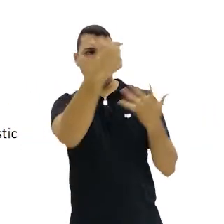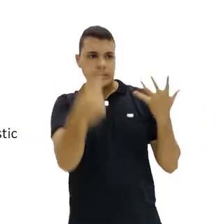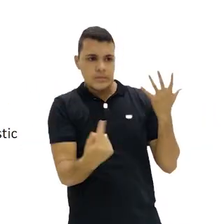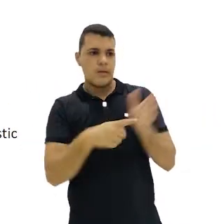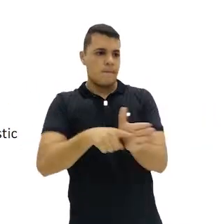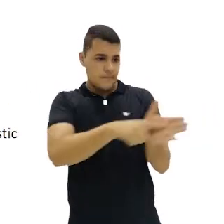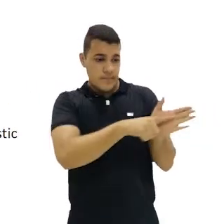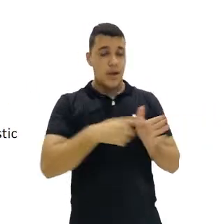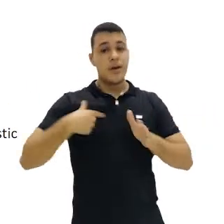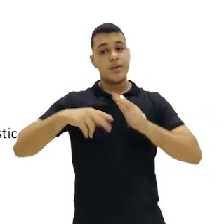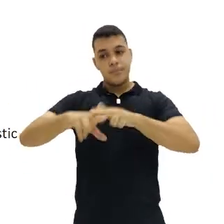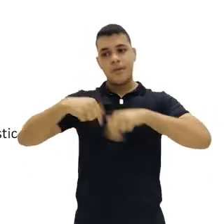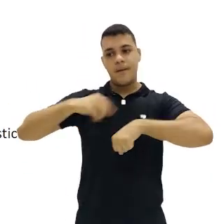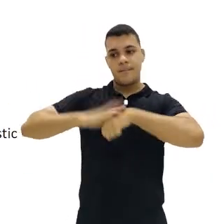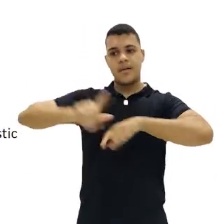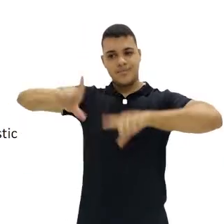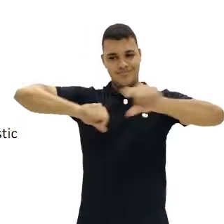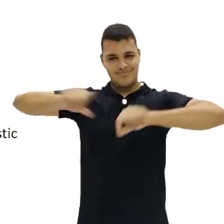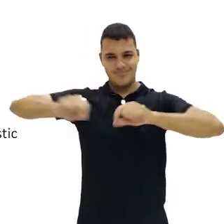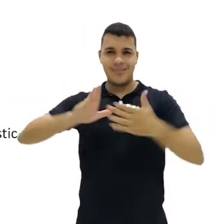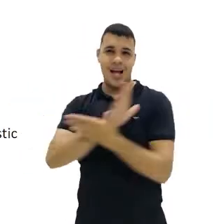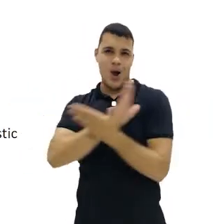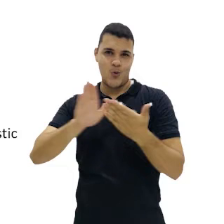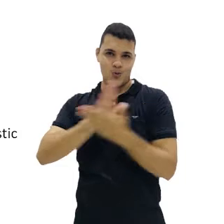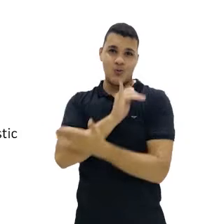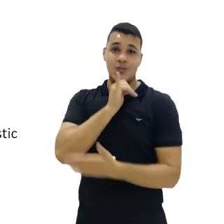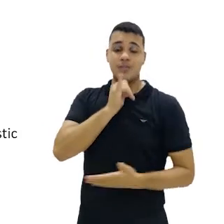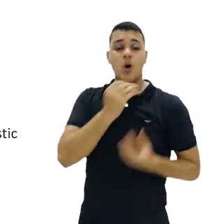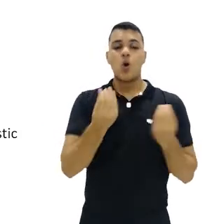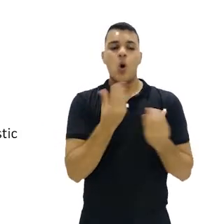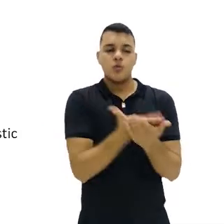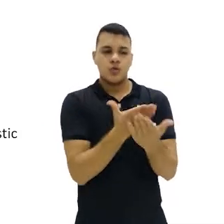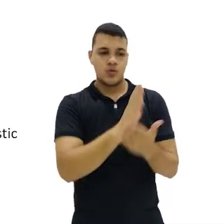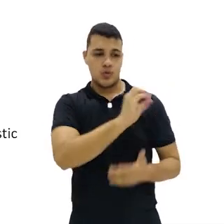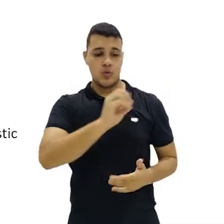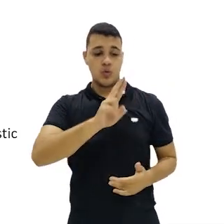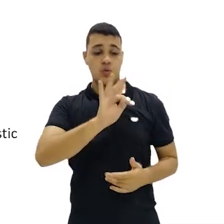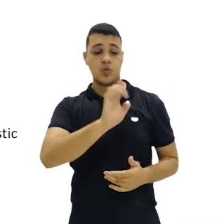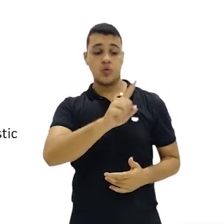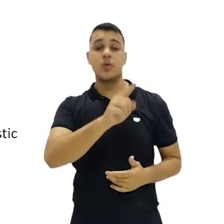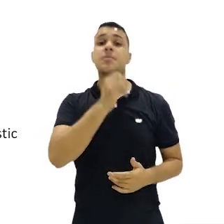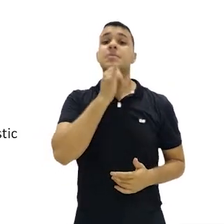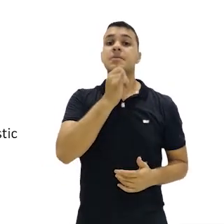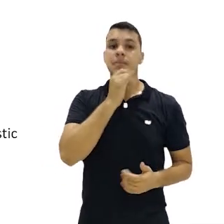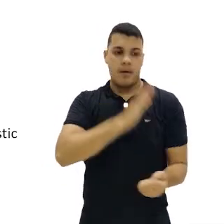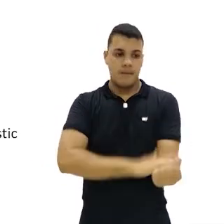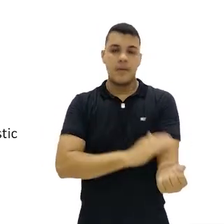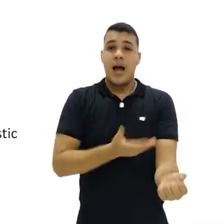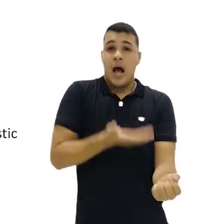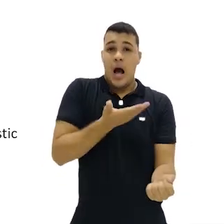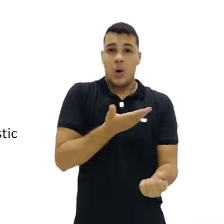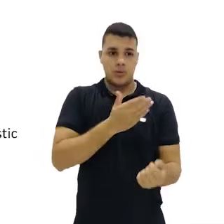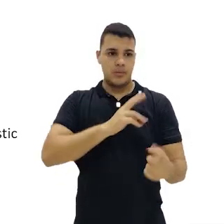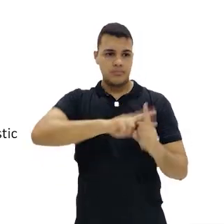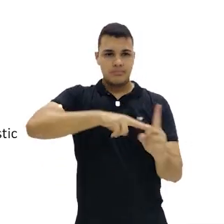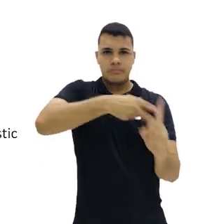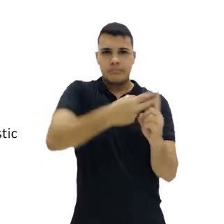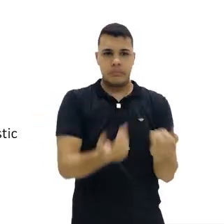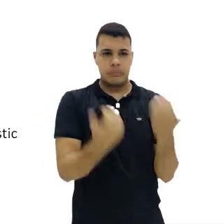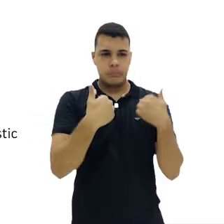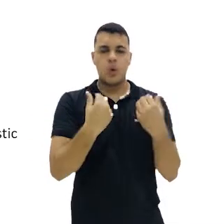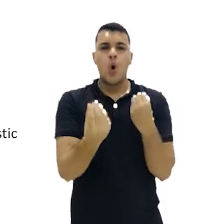coorte, a hipertensão arterial. Então, a pergunta que se coloca entre as várias colocadas nesse artigo, é